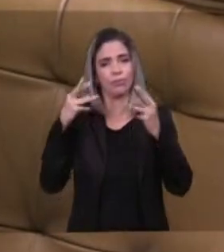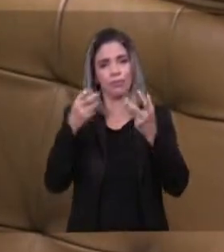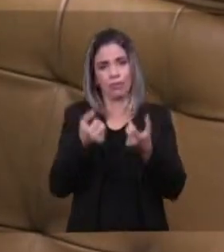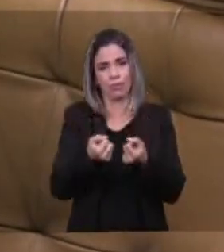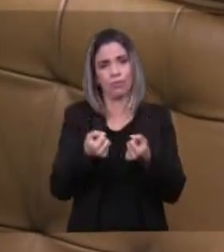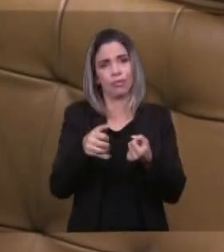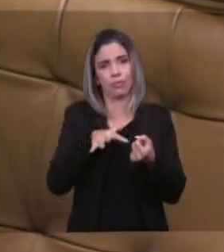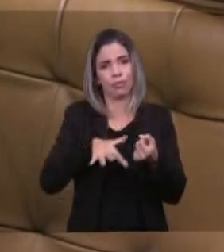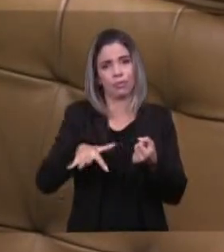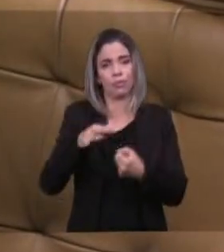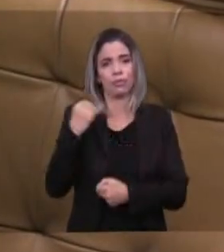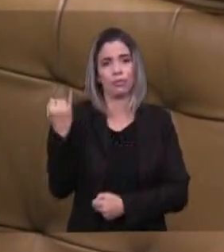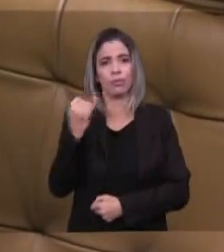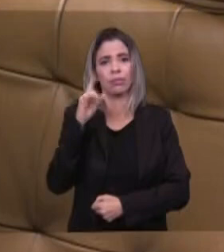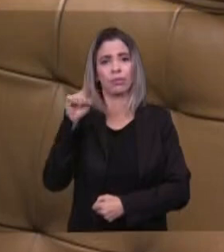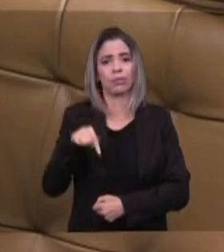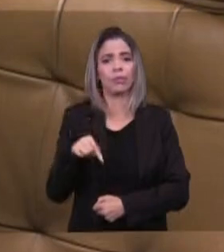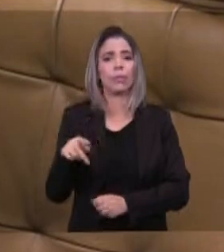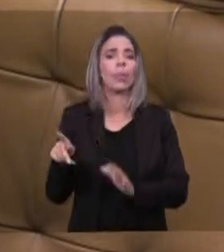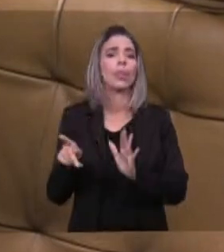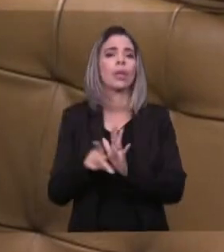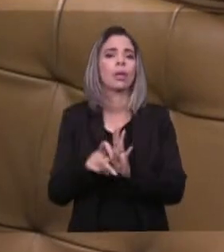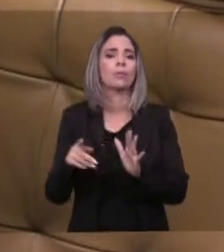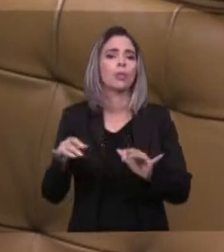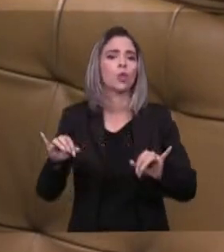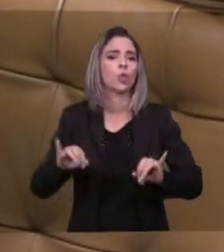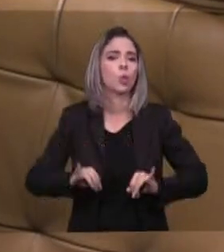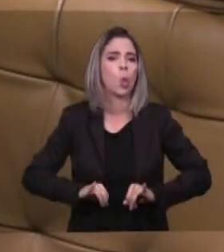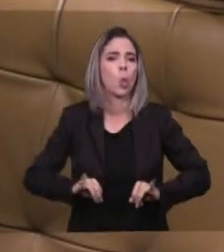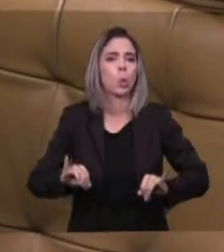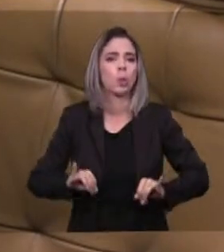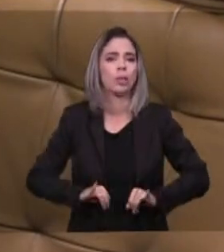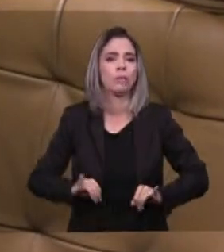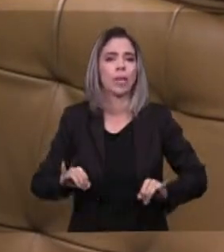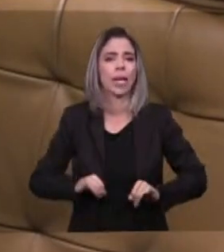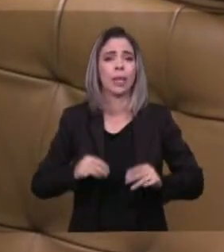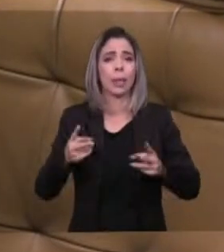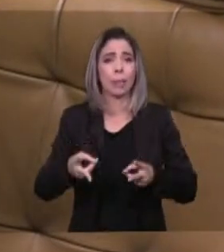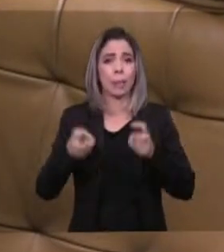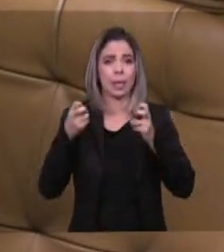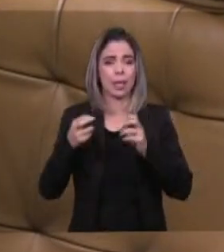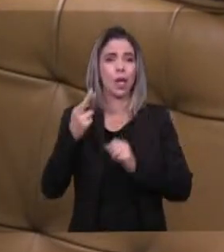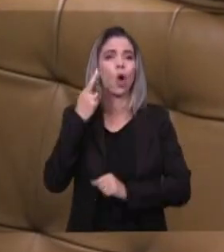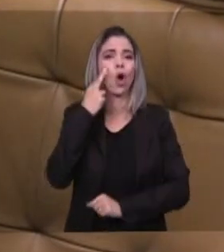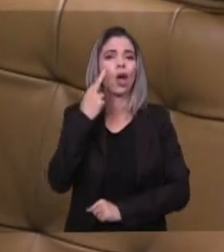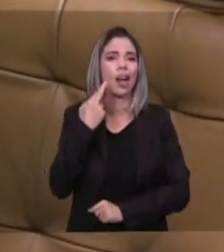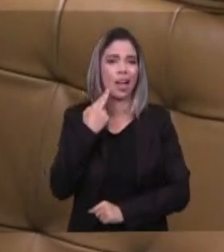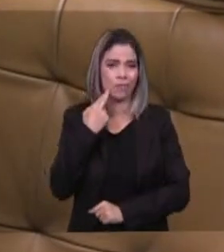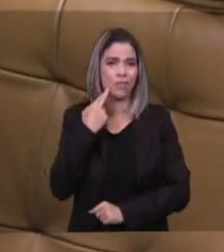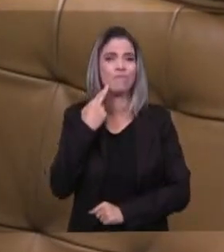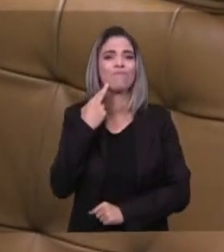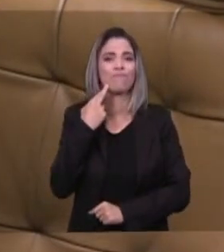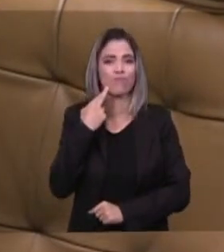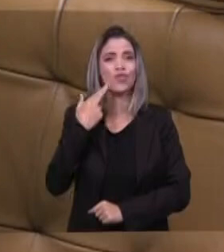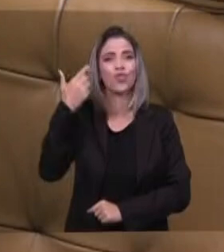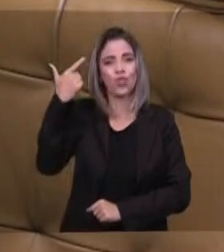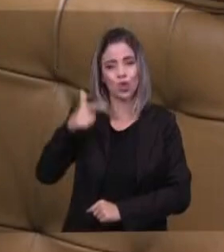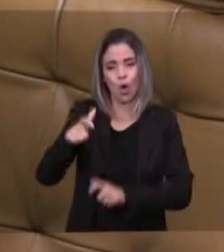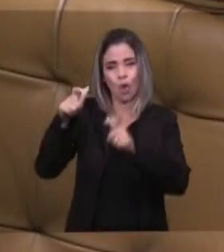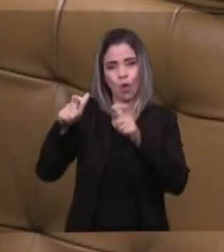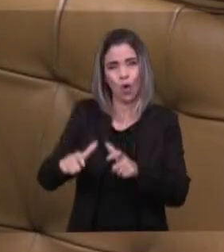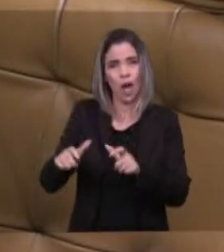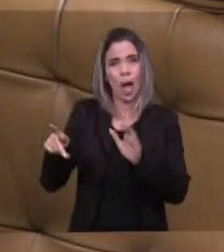lamentável, da situação de penúria verificada em Roraima, de novo, com os